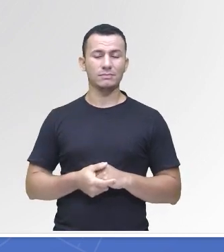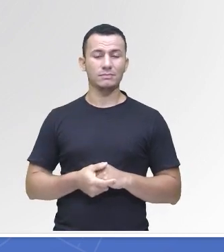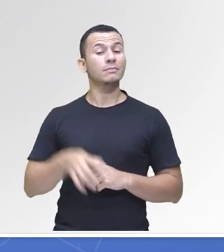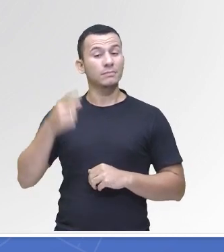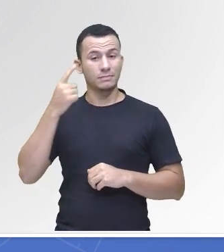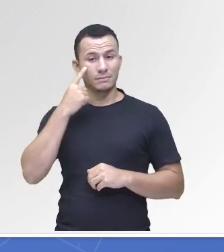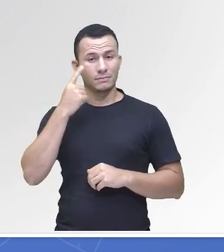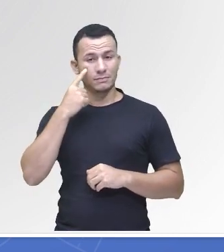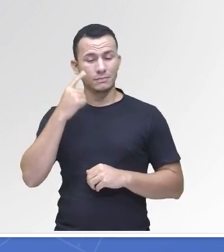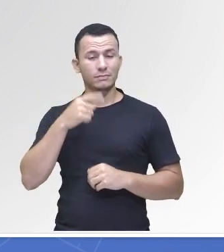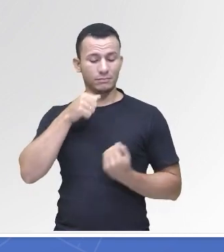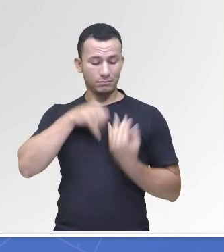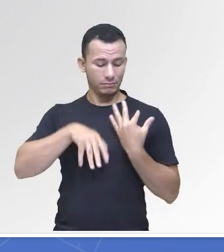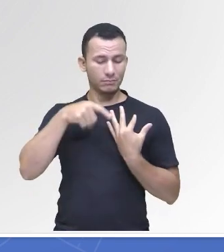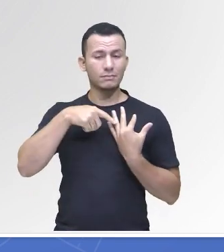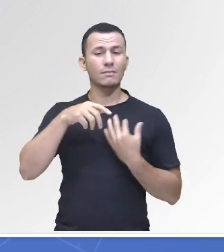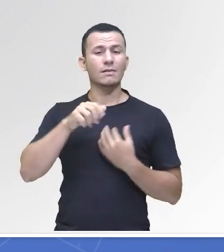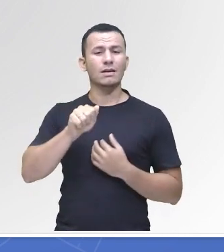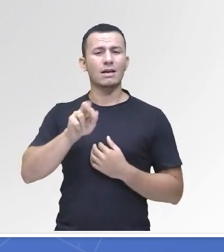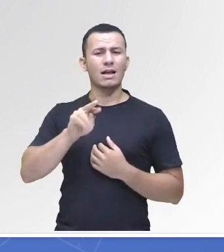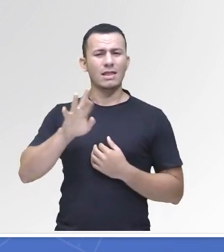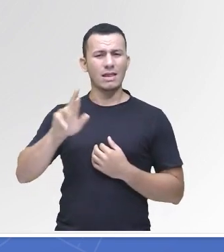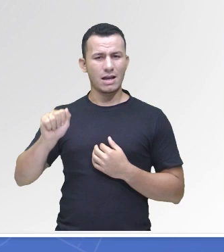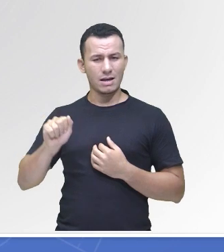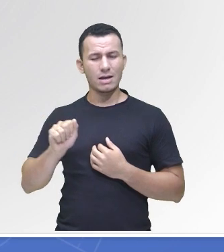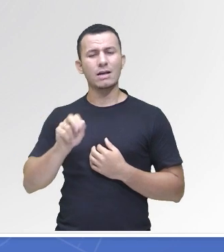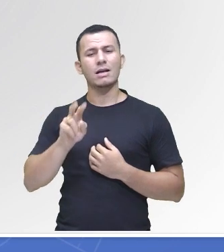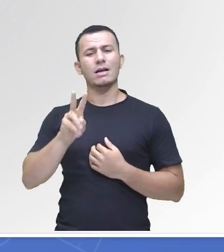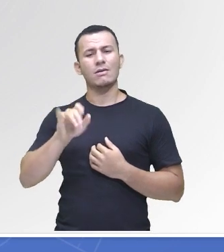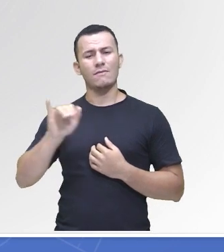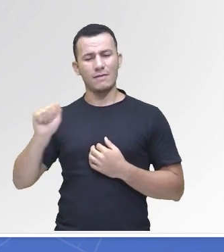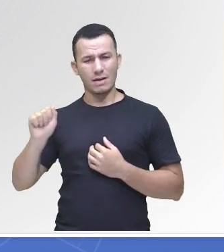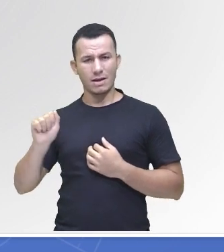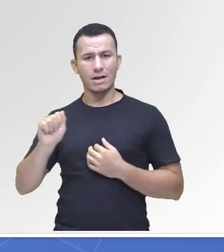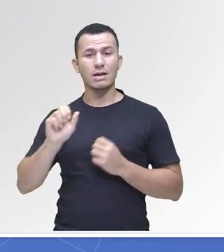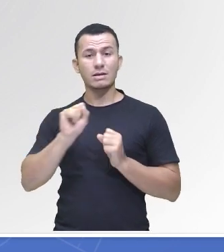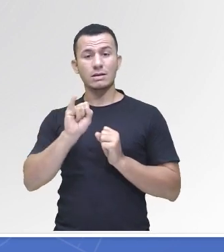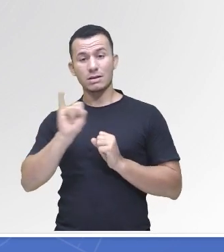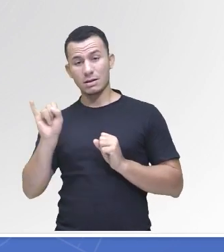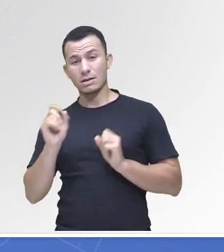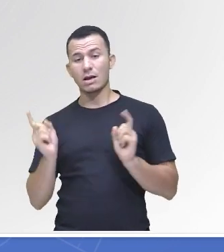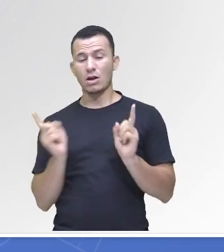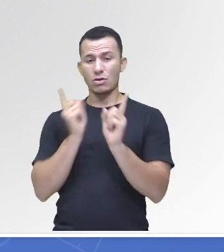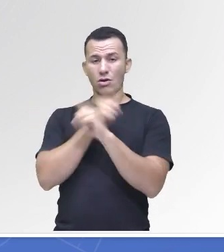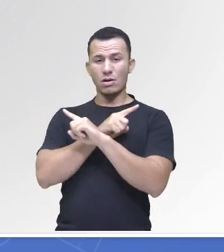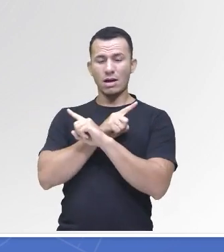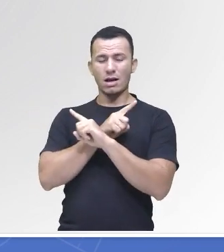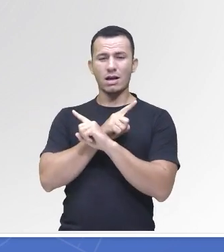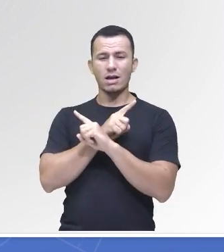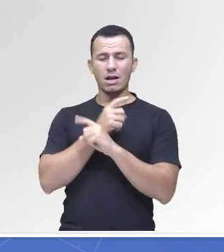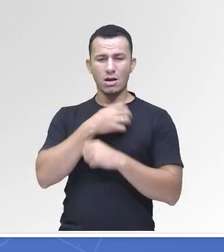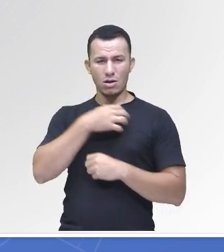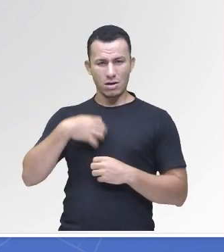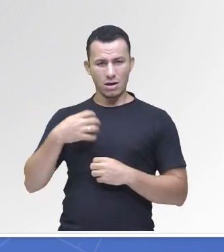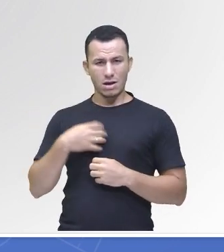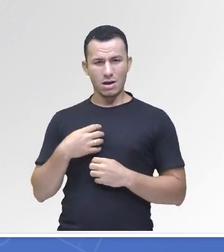nesse caso, a artéria e a veia, que deveriam inverter suas denominações no ser humano,